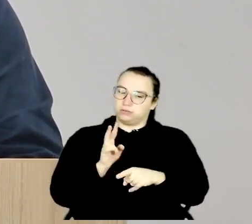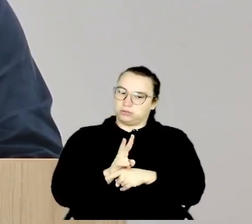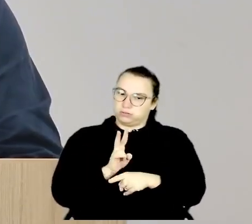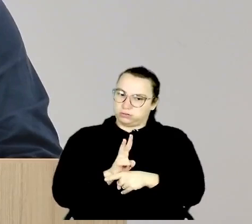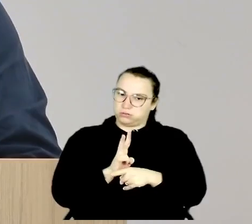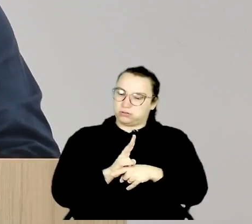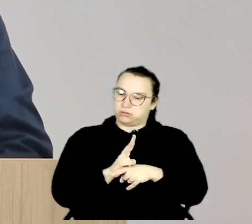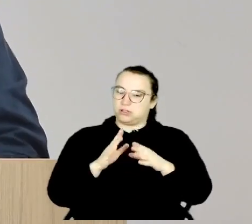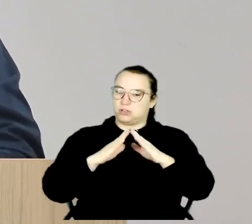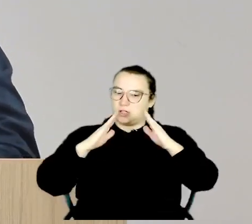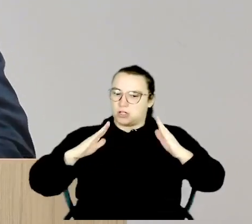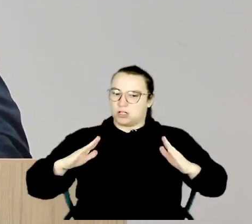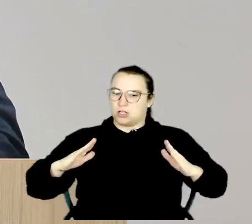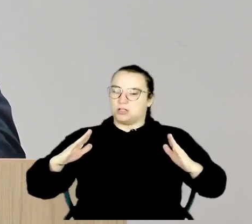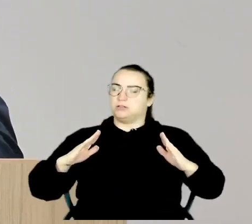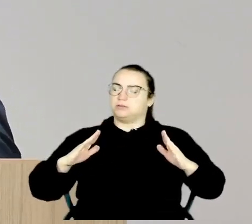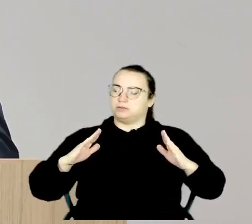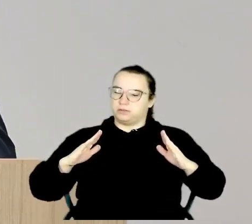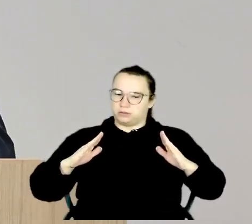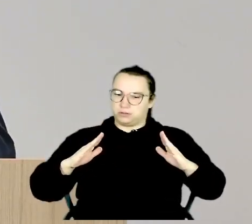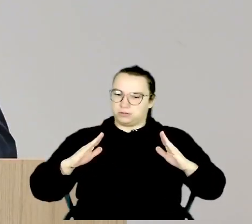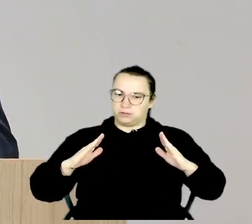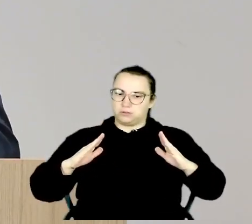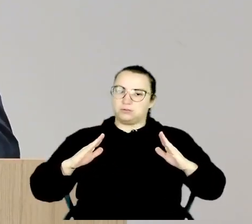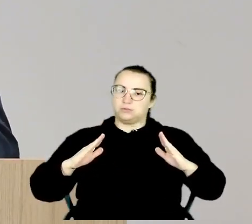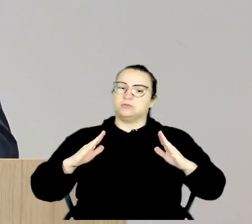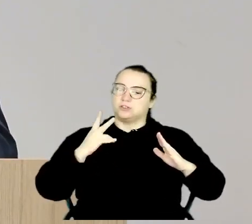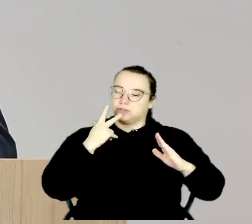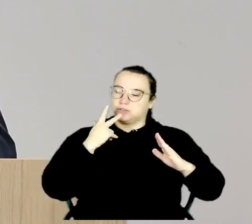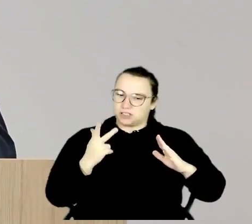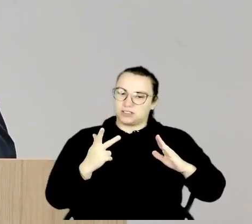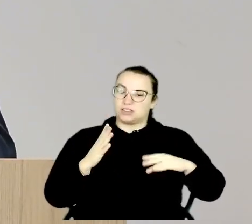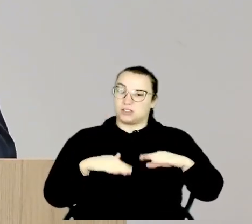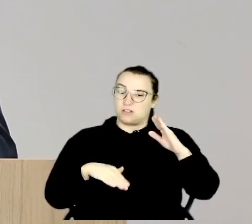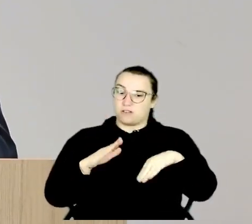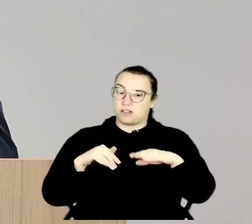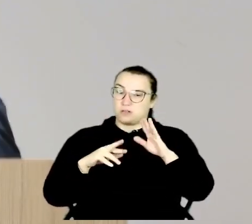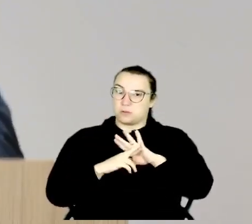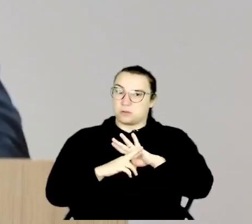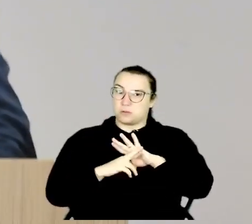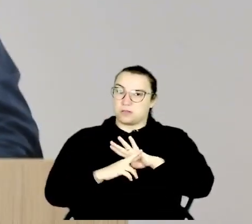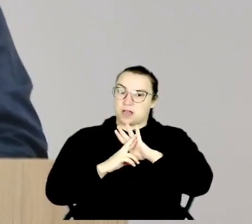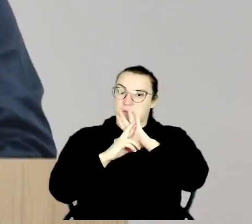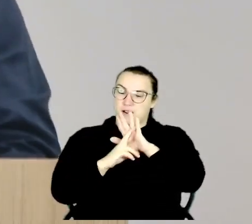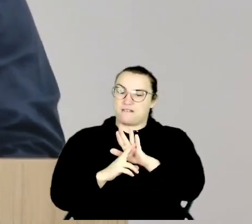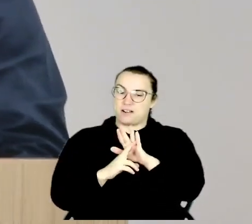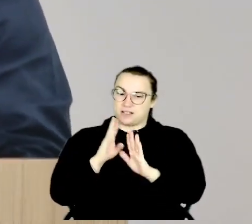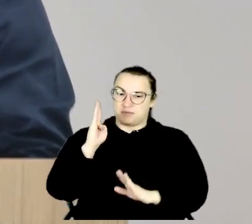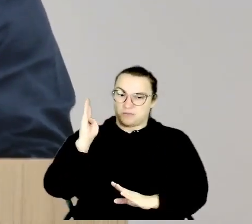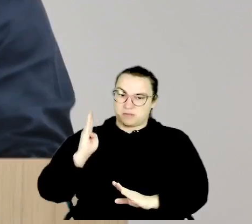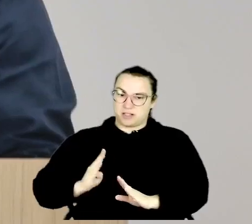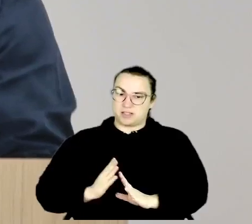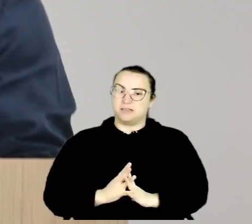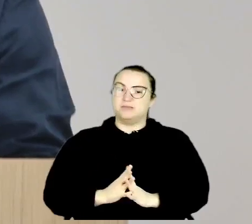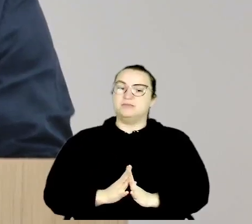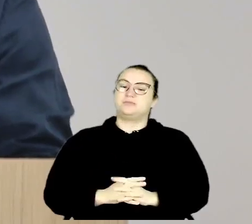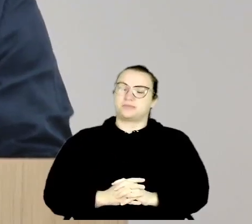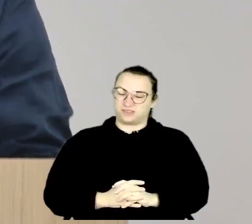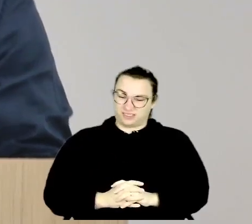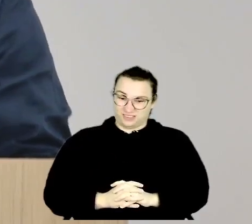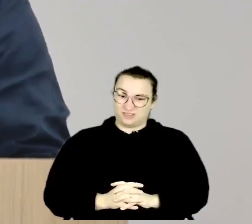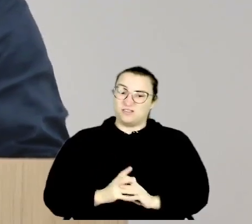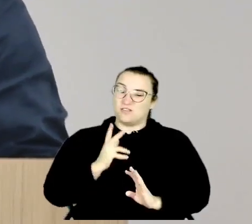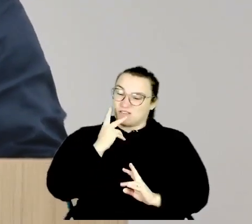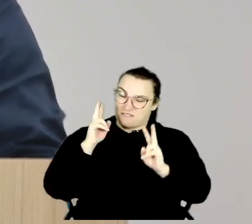que a gente não tem dificuldade de me dizer n que talvez seja uma referência aí pro Brasil a gente vai ver falar muito ainda sobre